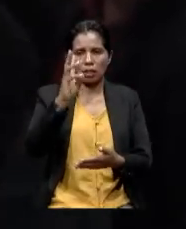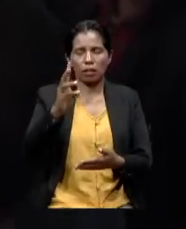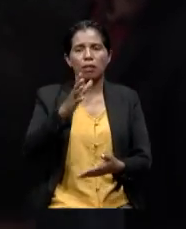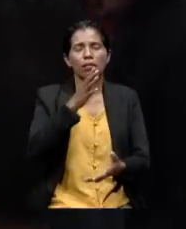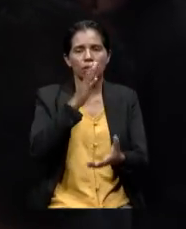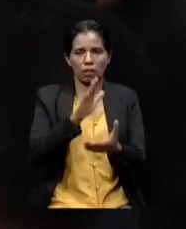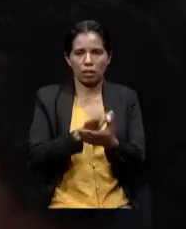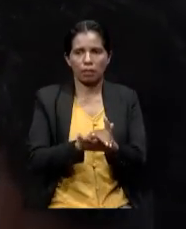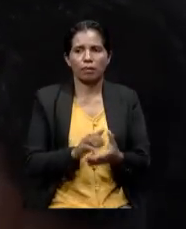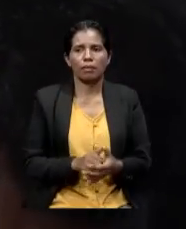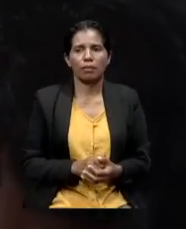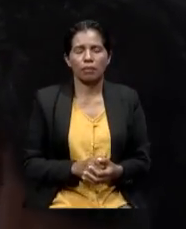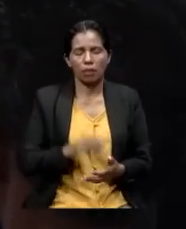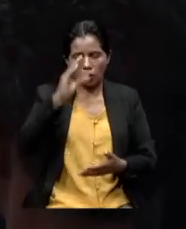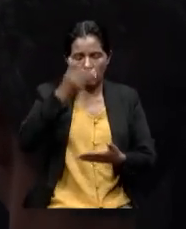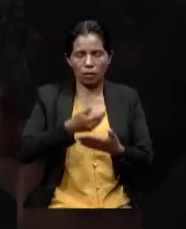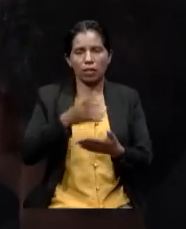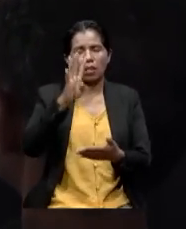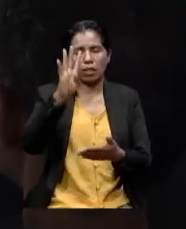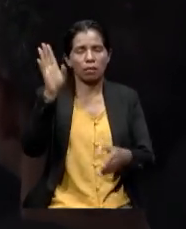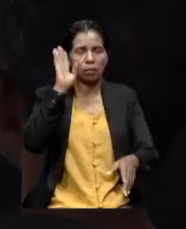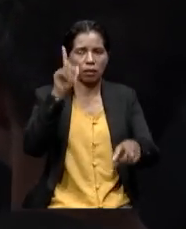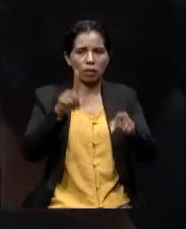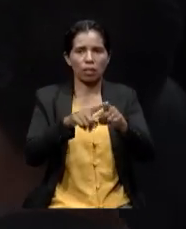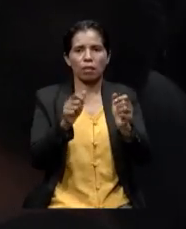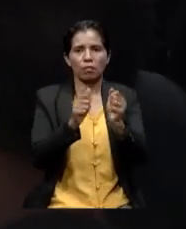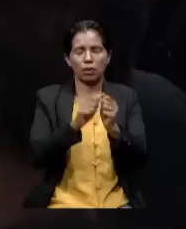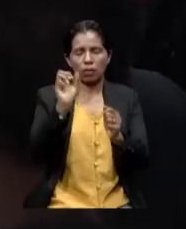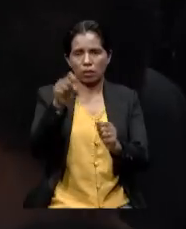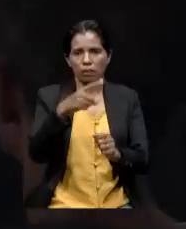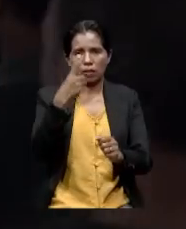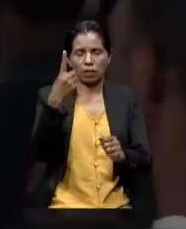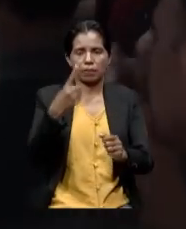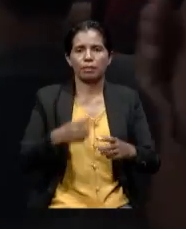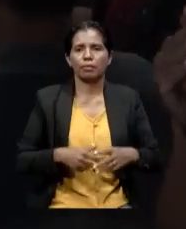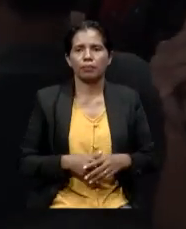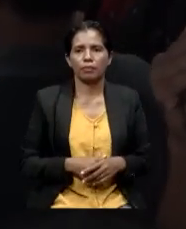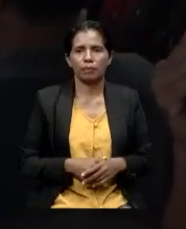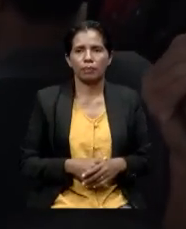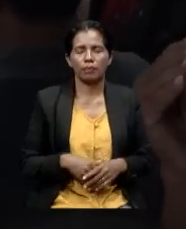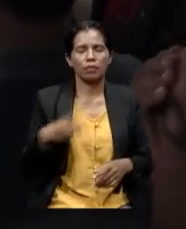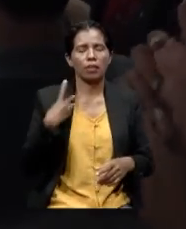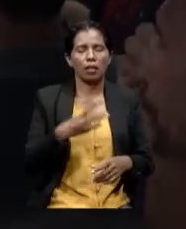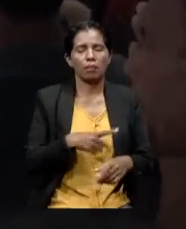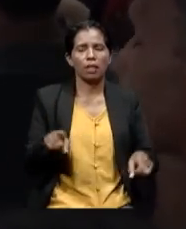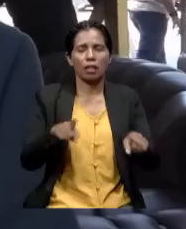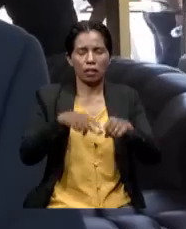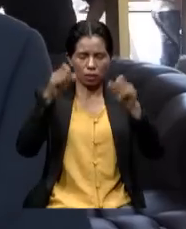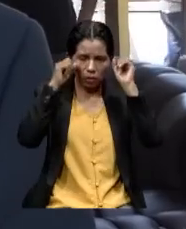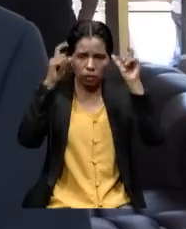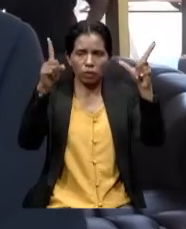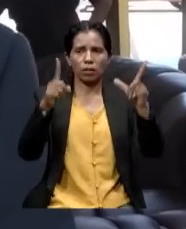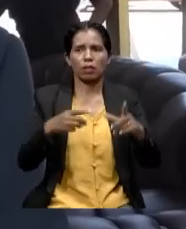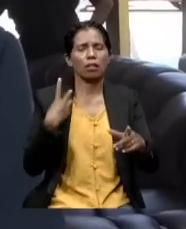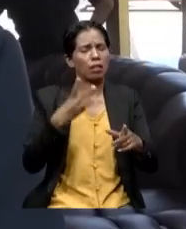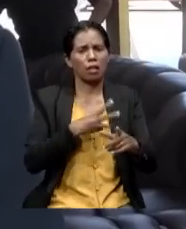kaben. Mate bien wang dahat husi maung aling na insa nulu resing ida. Ba ami ne surpresa bote da, choque bote da, ami